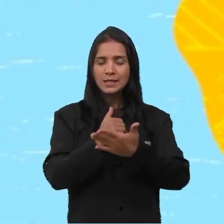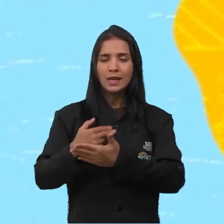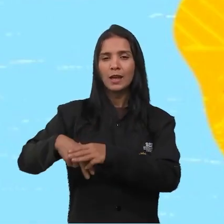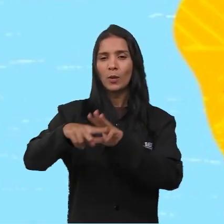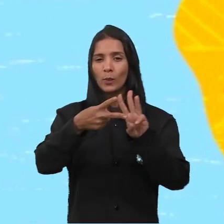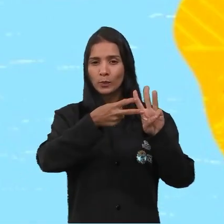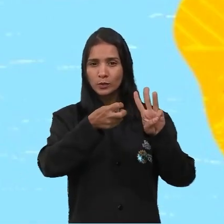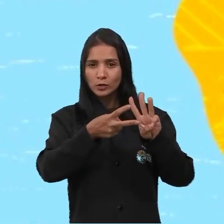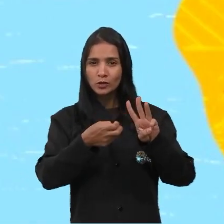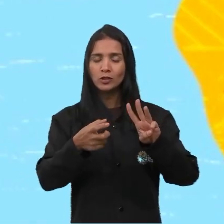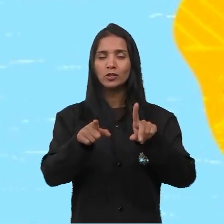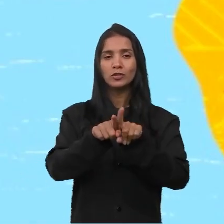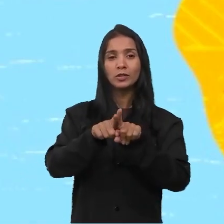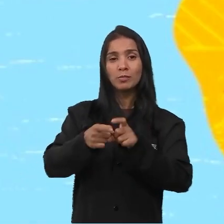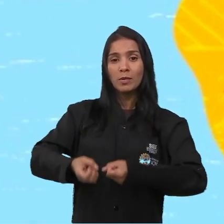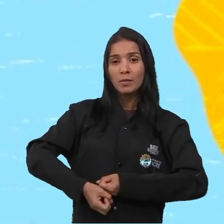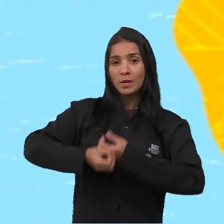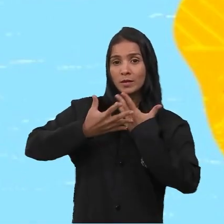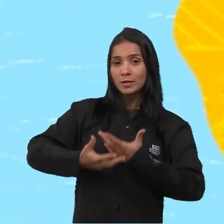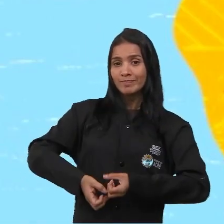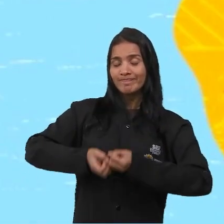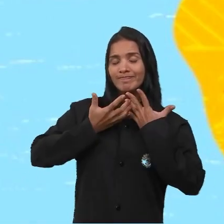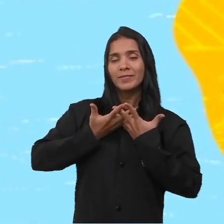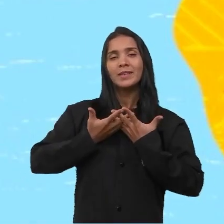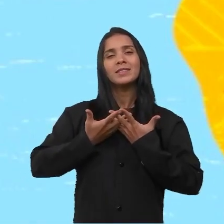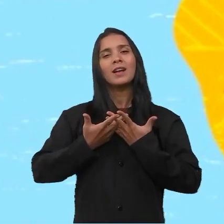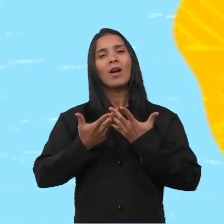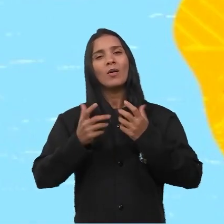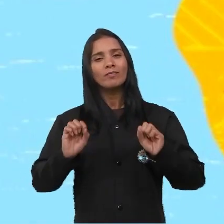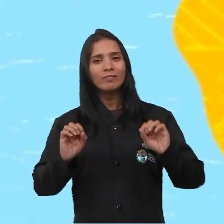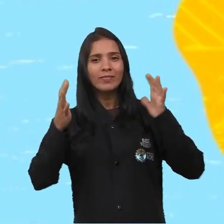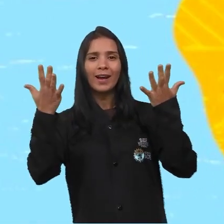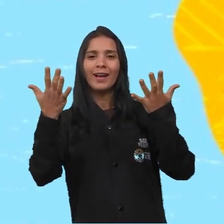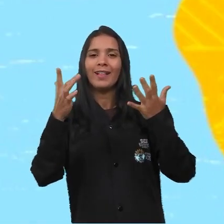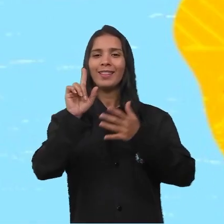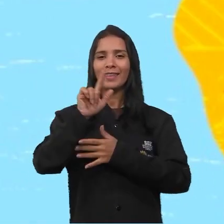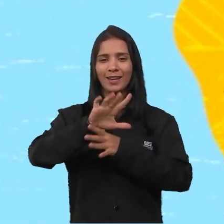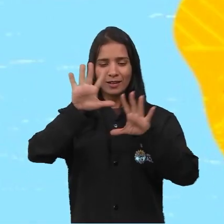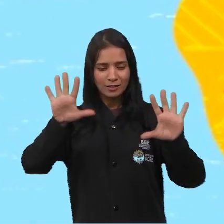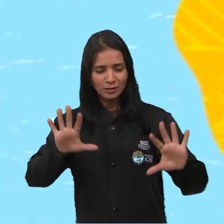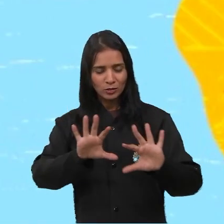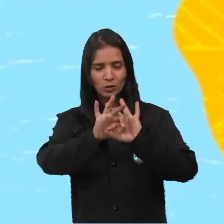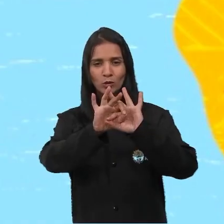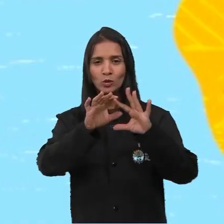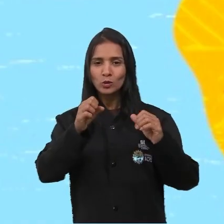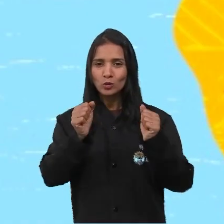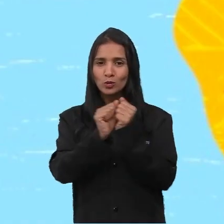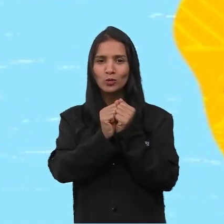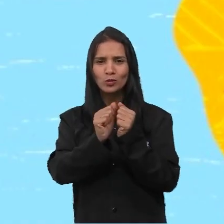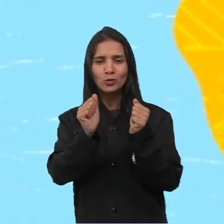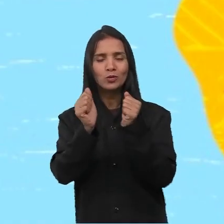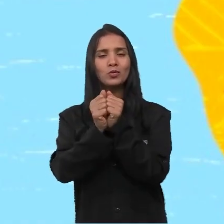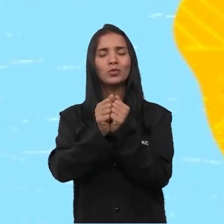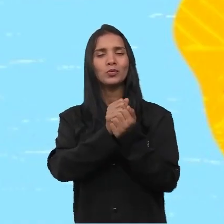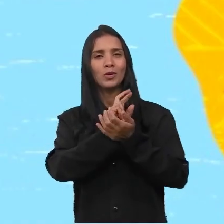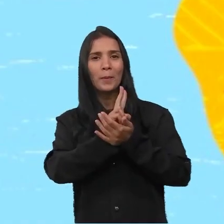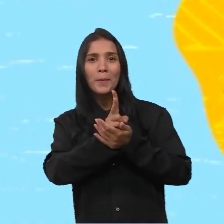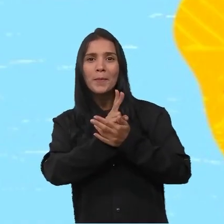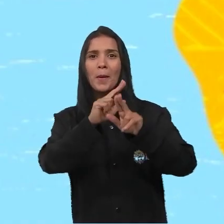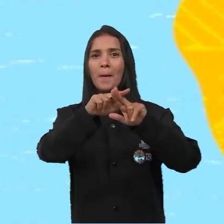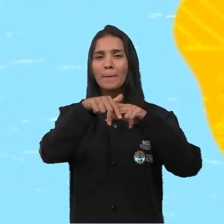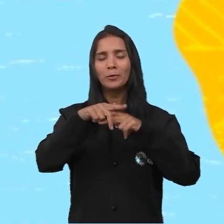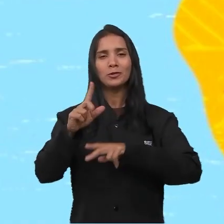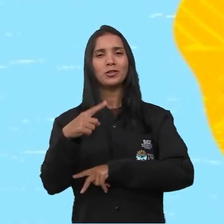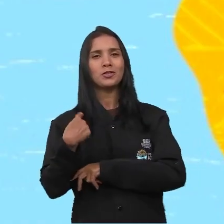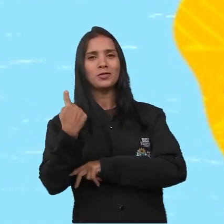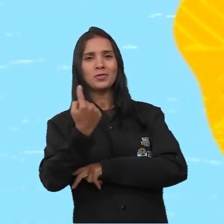artísticas afrodescendentes se fundem no cenário cultural local e esse cenário se torna bastante